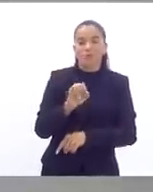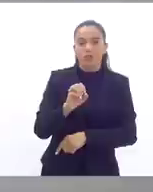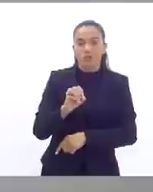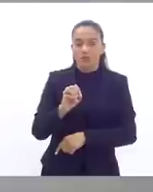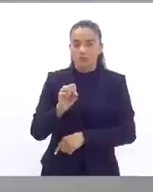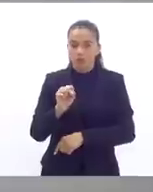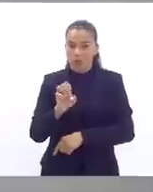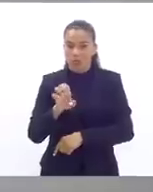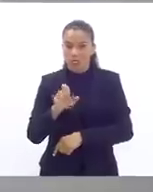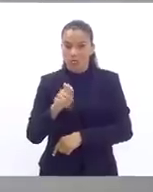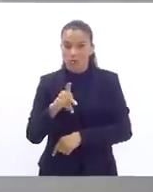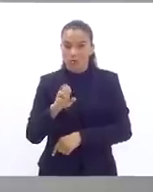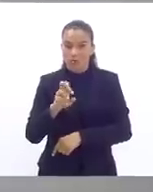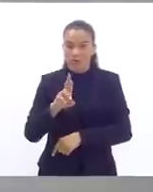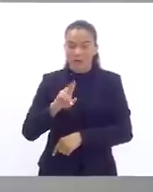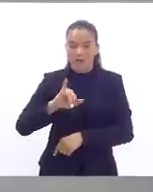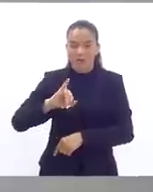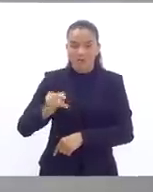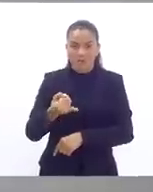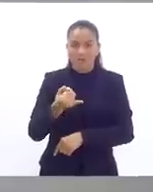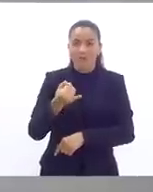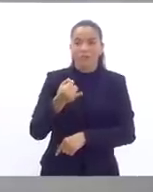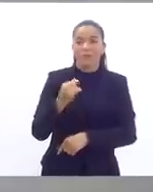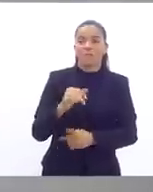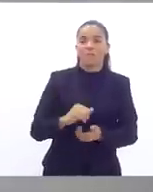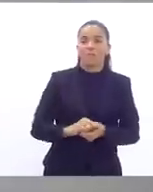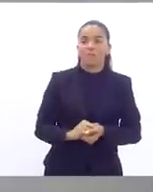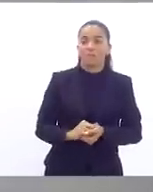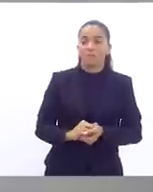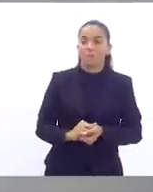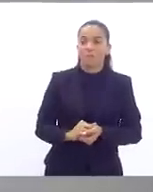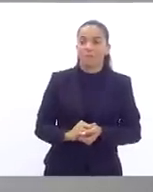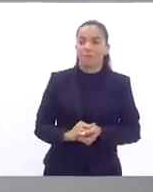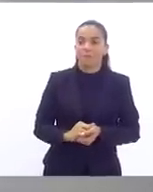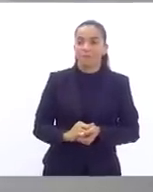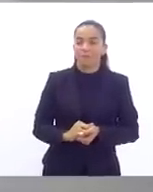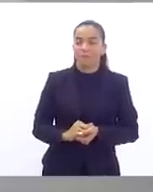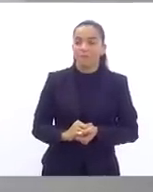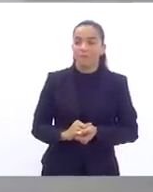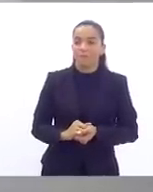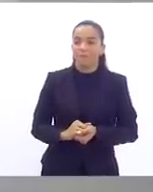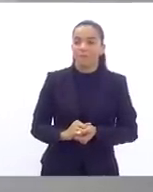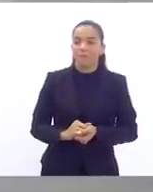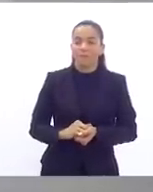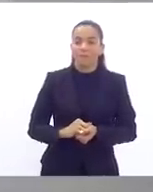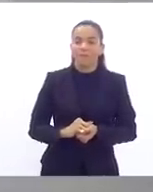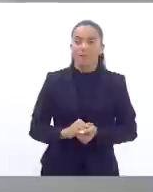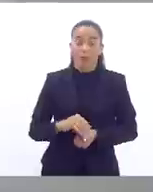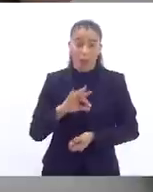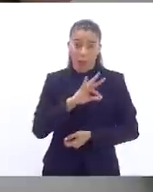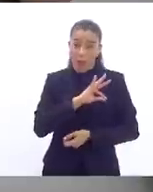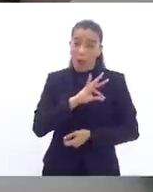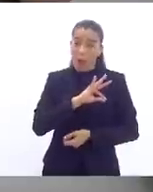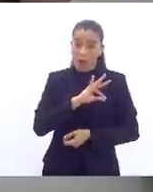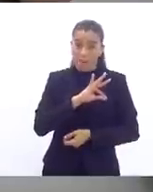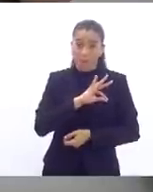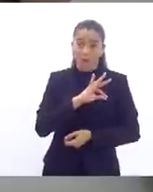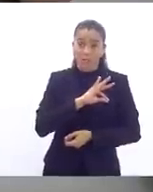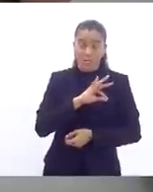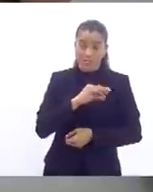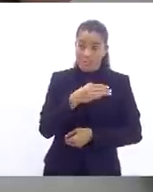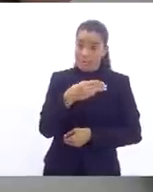a Juliana Vargas o Renner Reis do sindge a polícia militar e bombeiro também